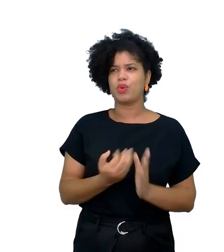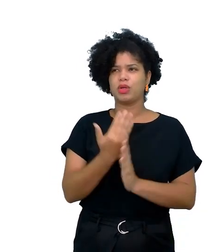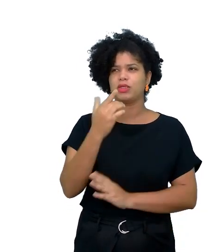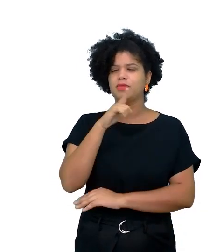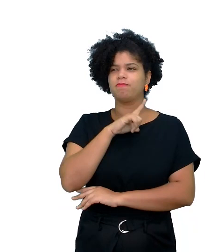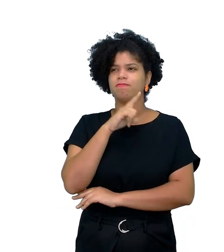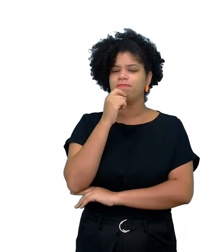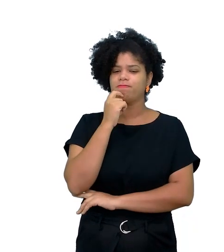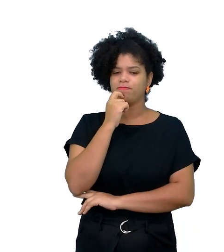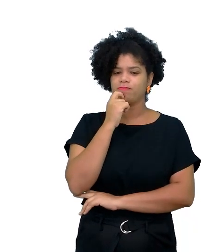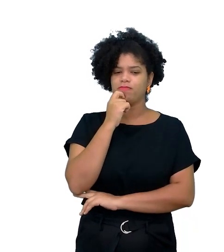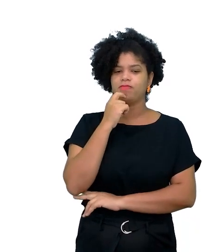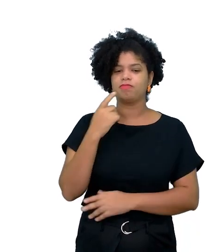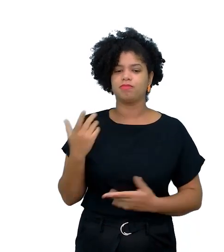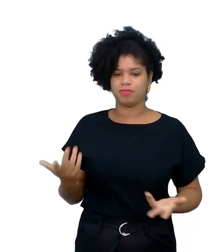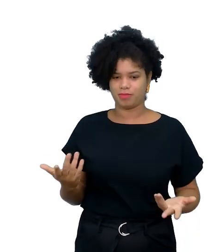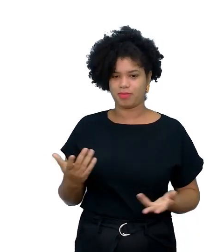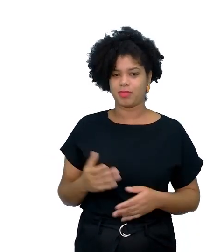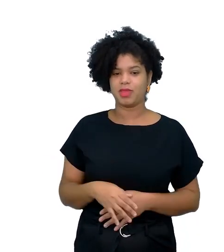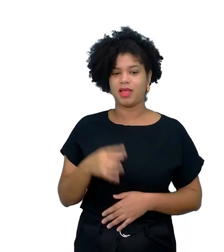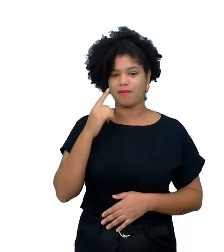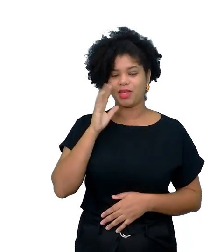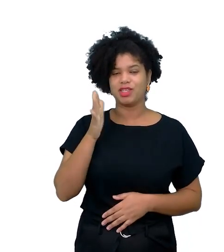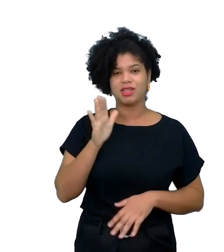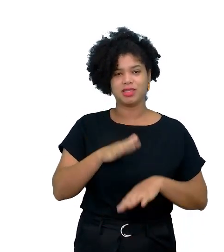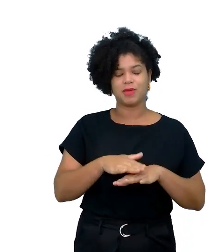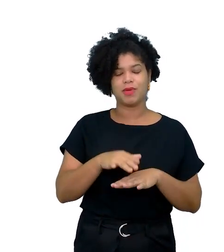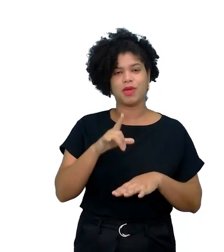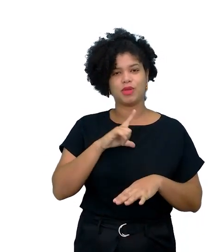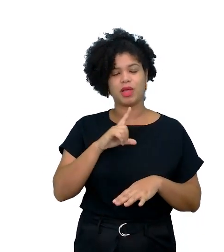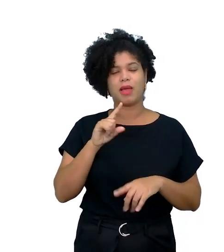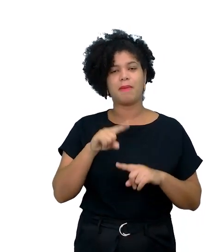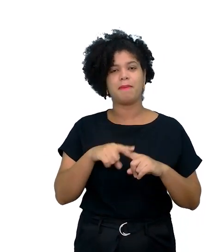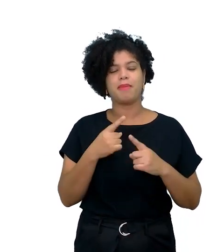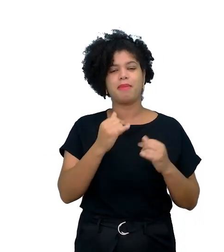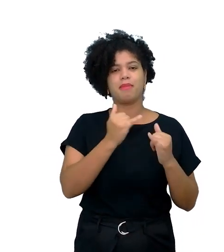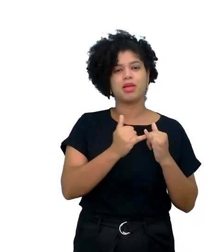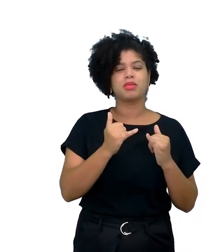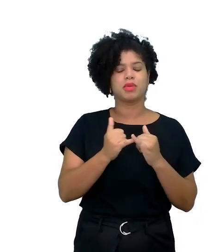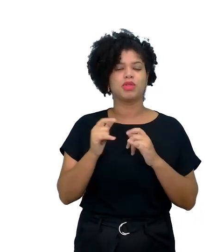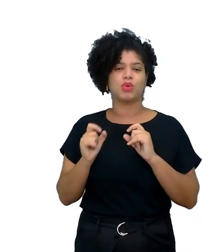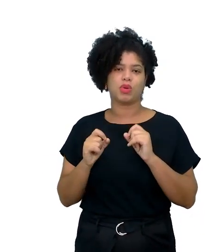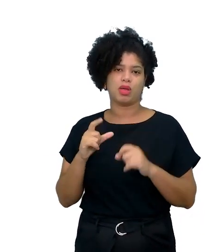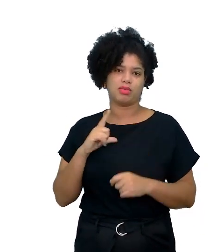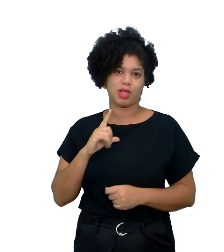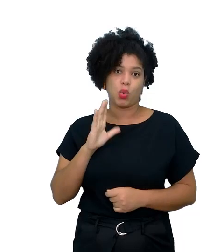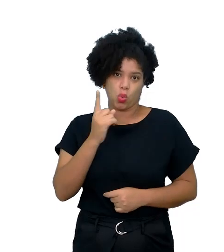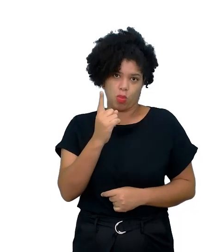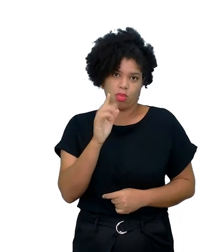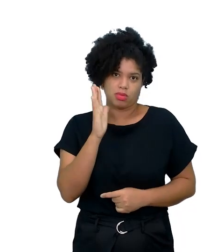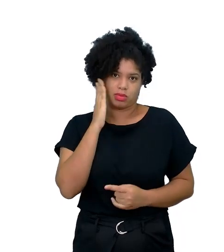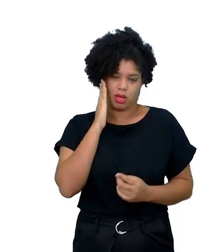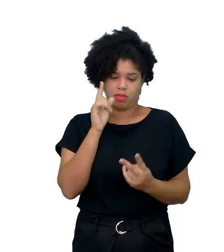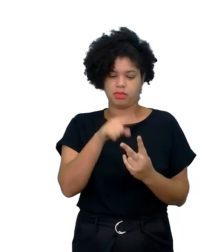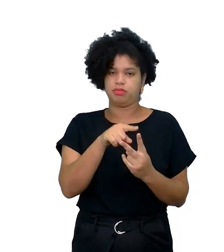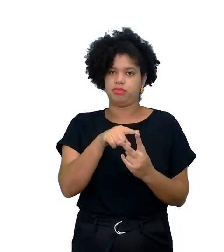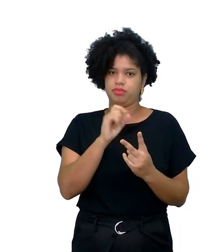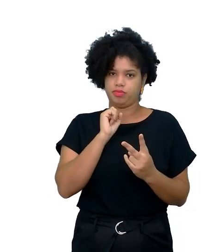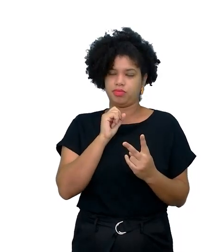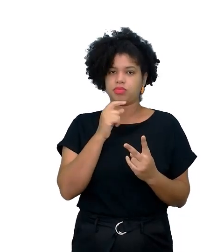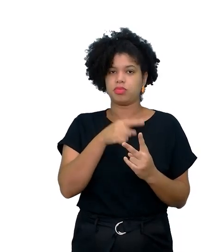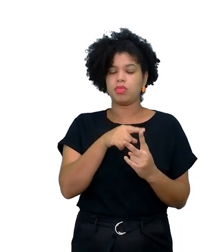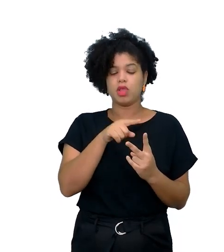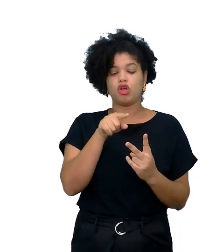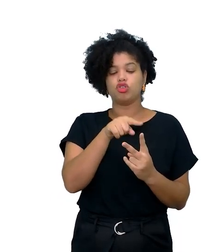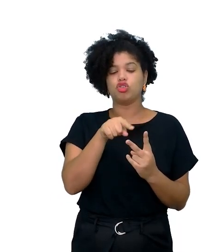no caso, o todo, já foi dado o todo, né? Então, quais são as partes? Eu tenho uma das partes, que se o Mário